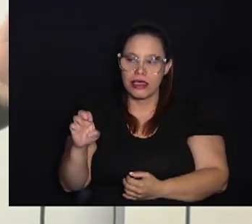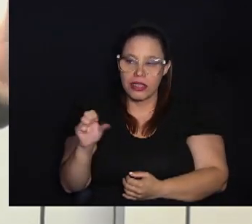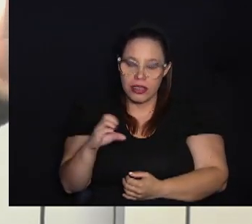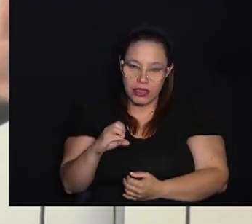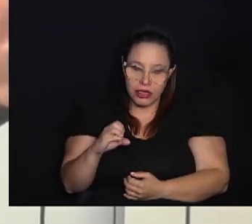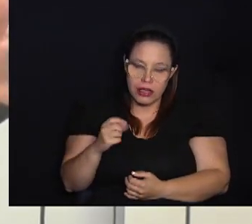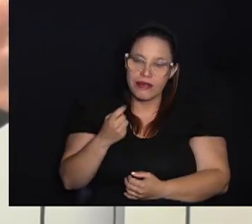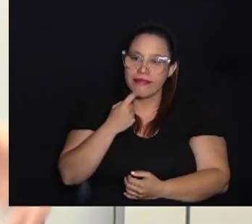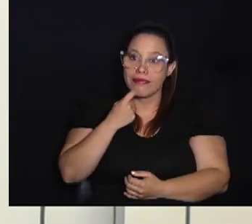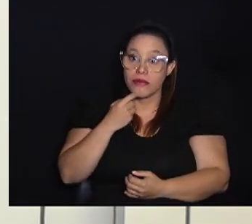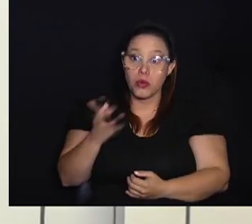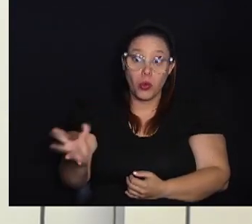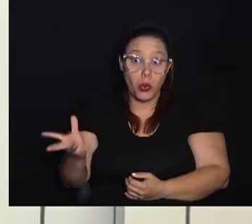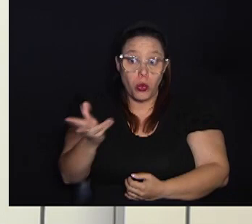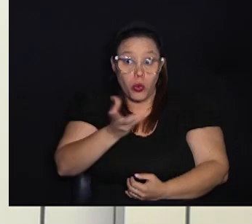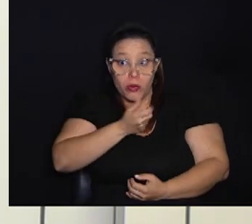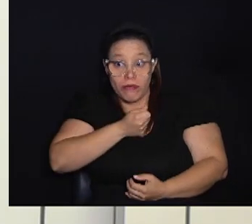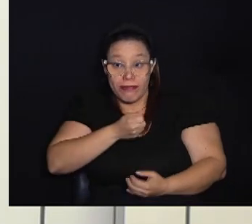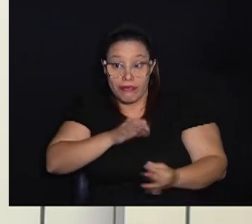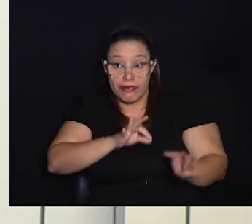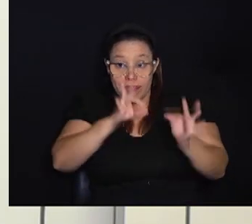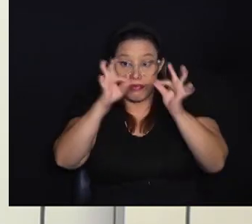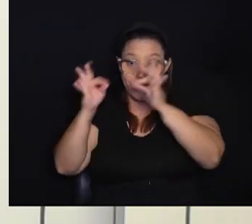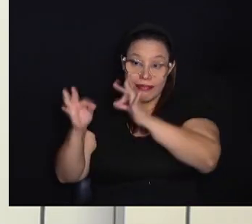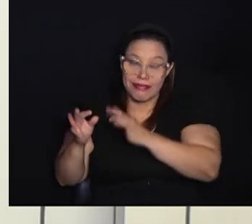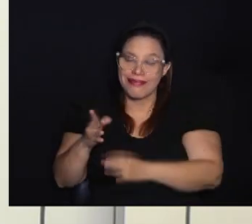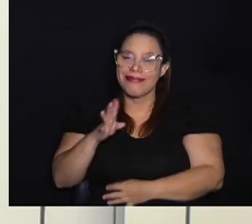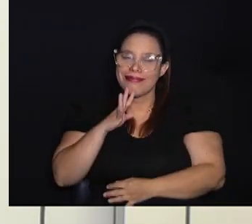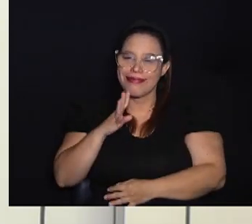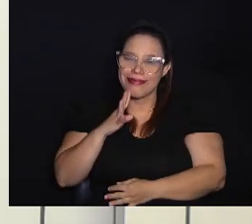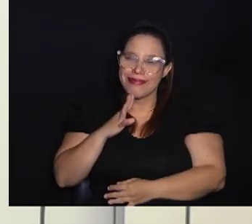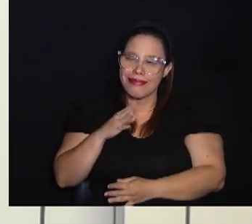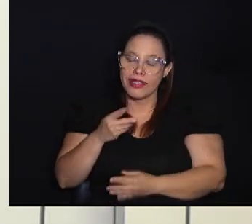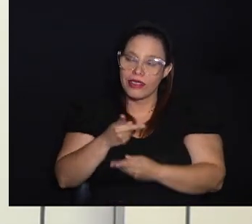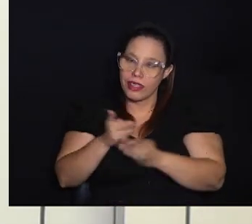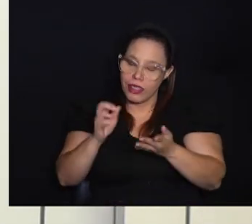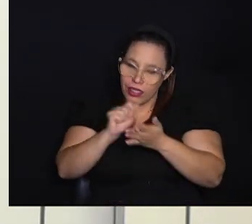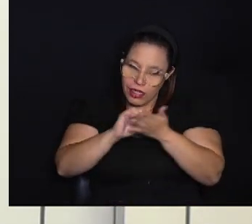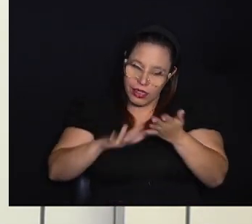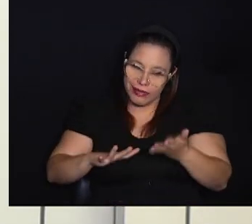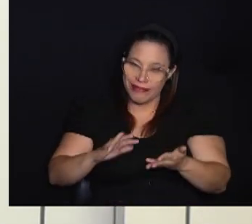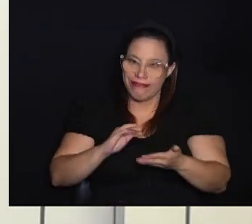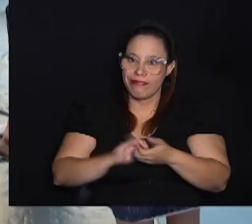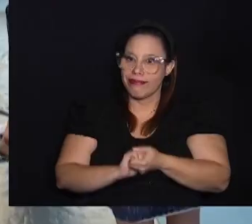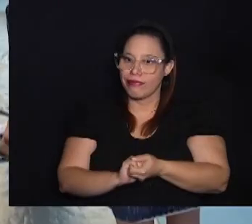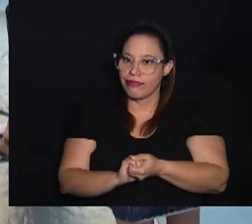podem participar do projeto, então conheça mais sobre esta atividade.